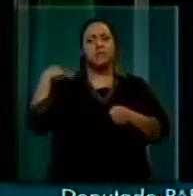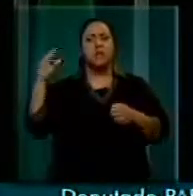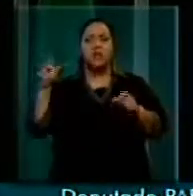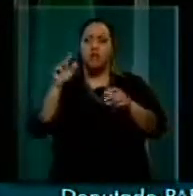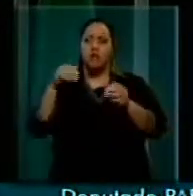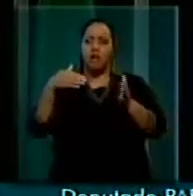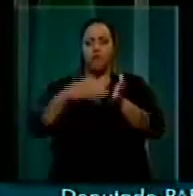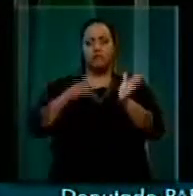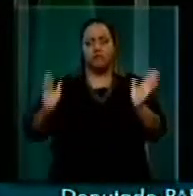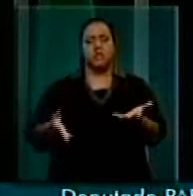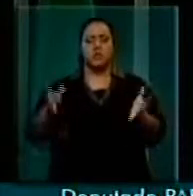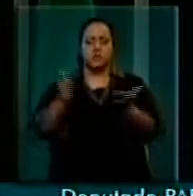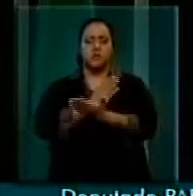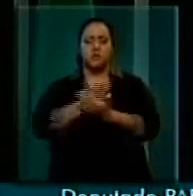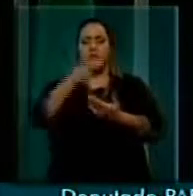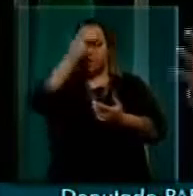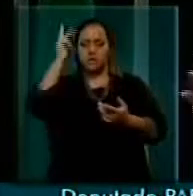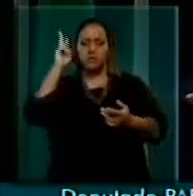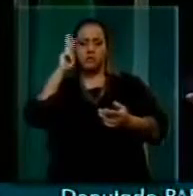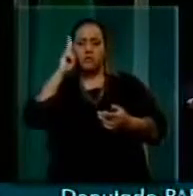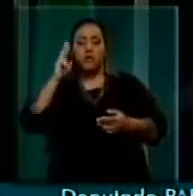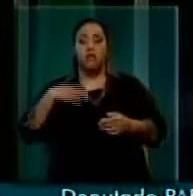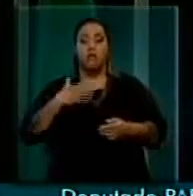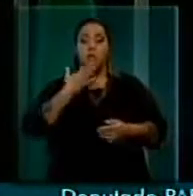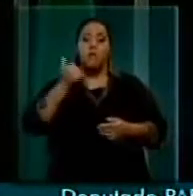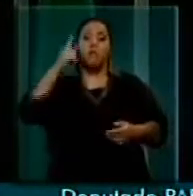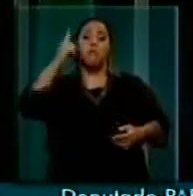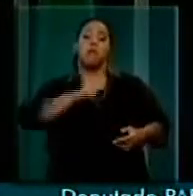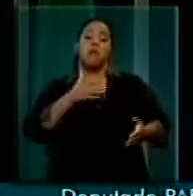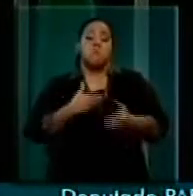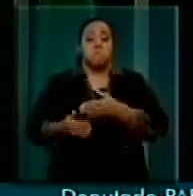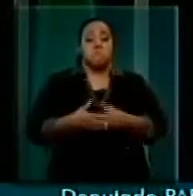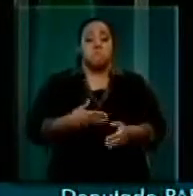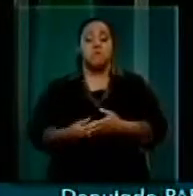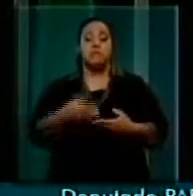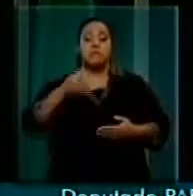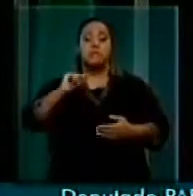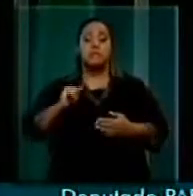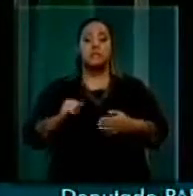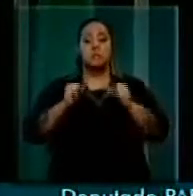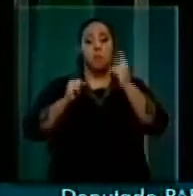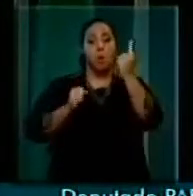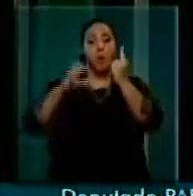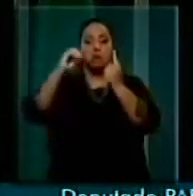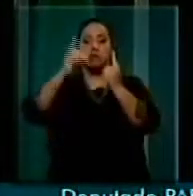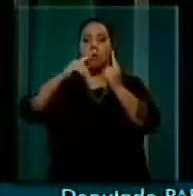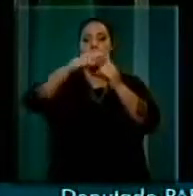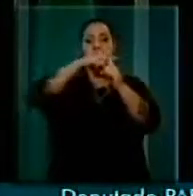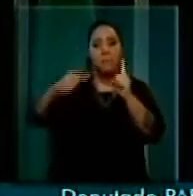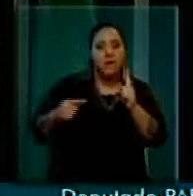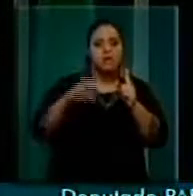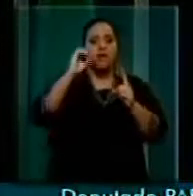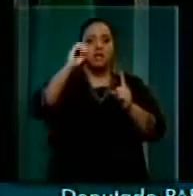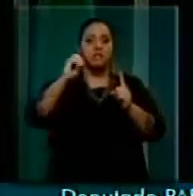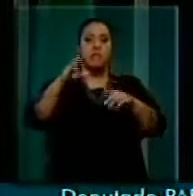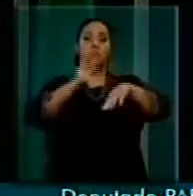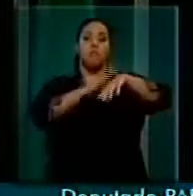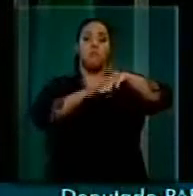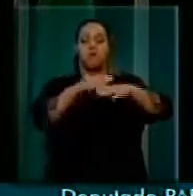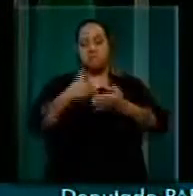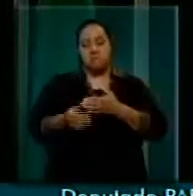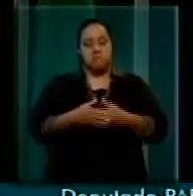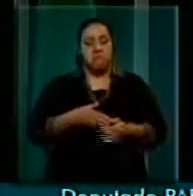dizer no futebol brasileiro, que ganhar de qualquer maneira, mesmo que seja de 0-0 e com gol de mão.